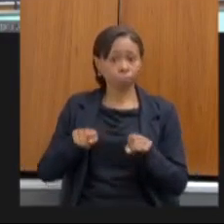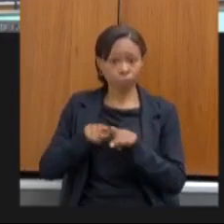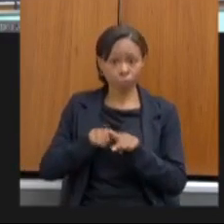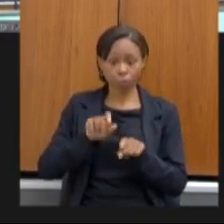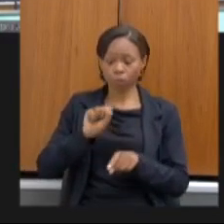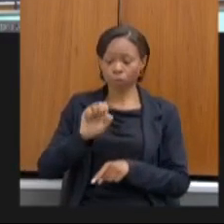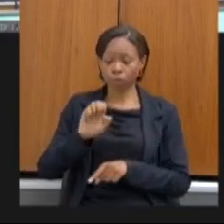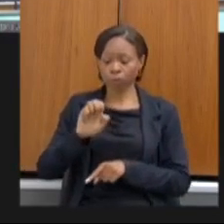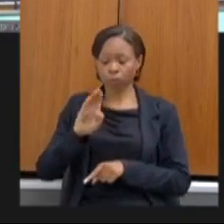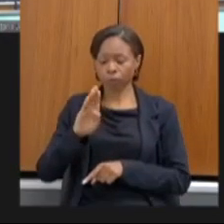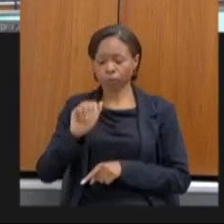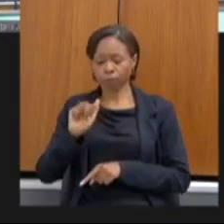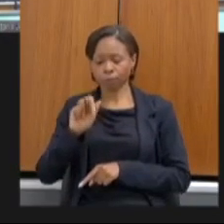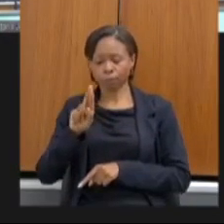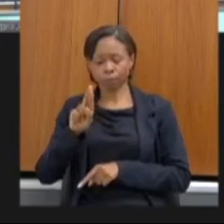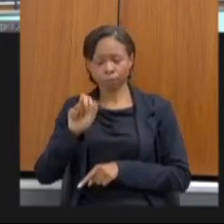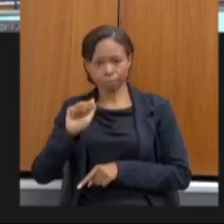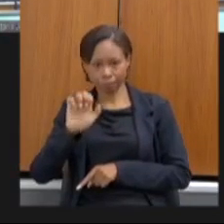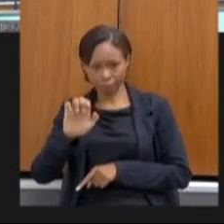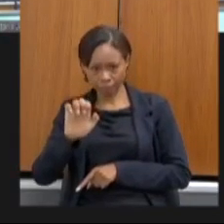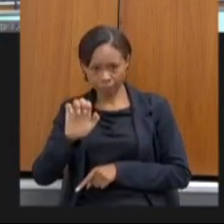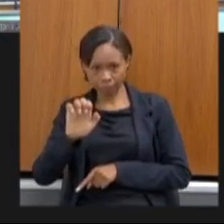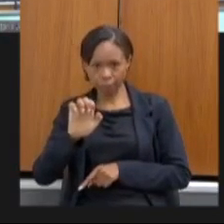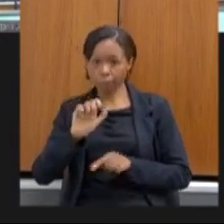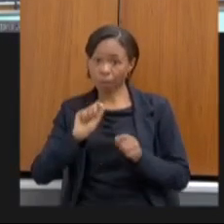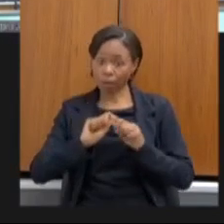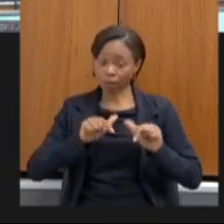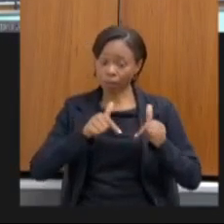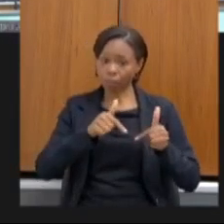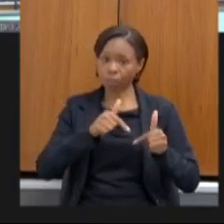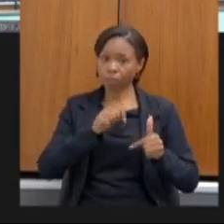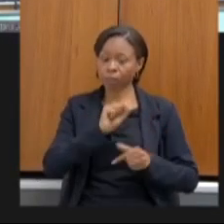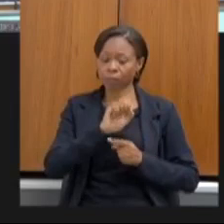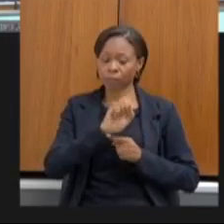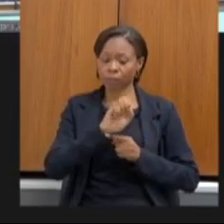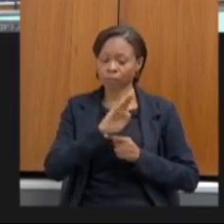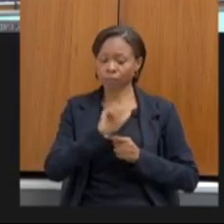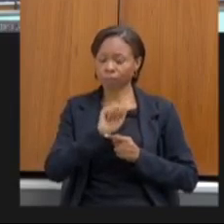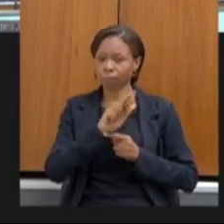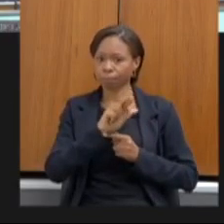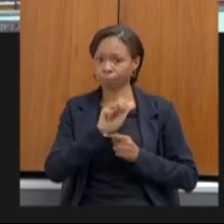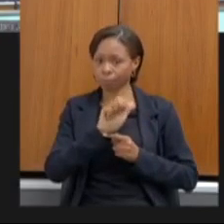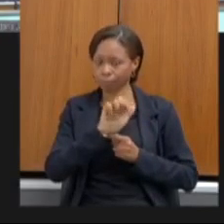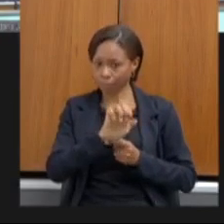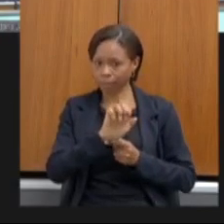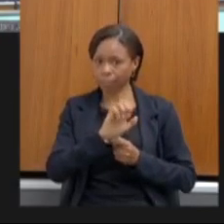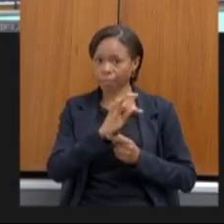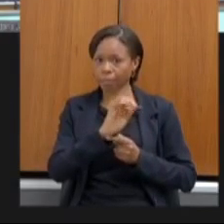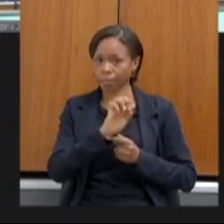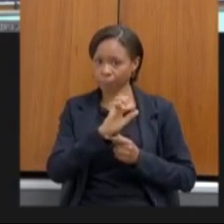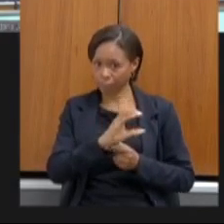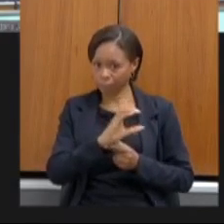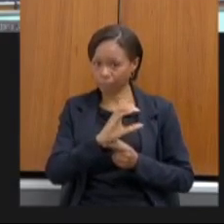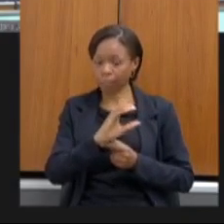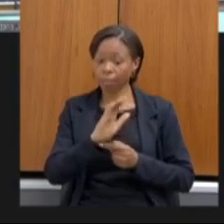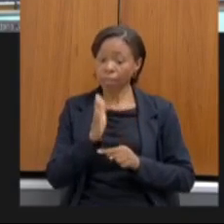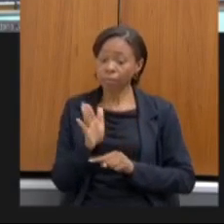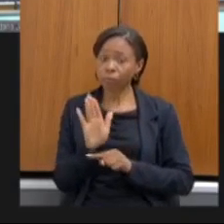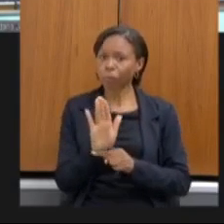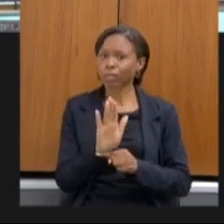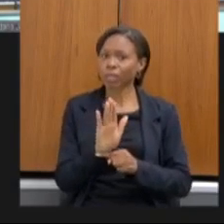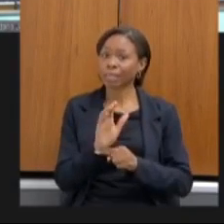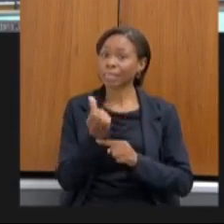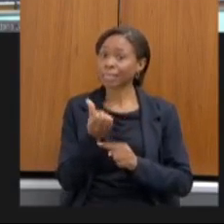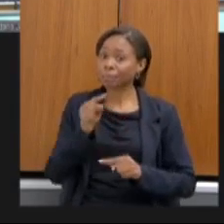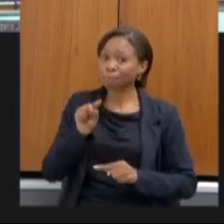para execução do sebraetec e vamos atender 6 mil empresas prestigiando aquelas que mais